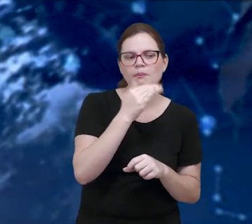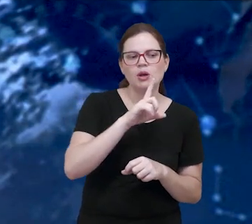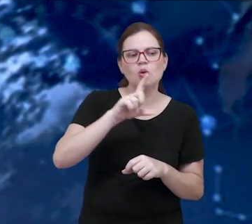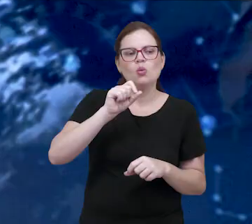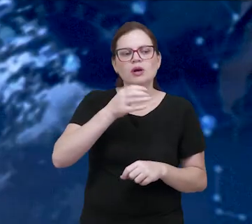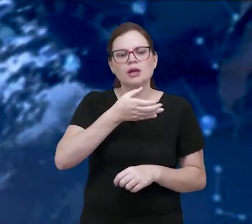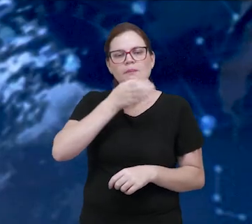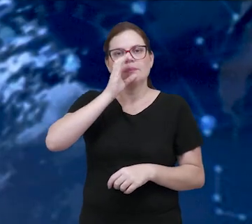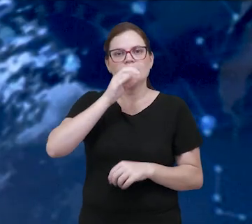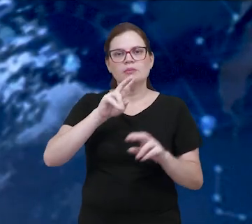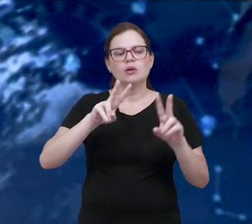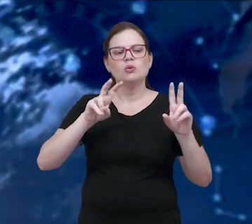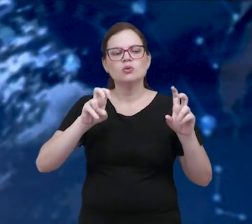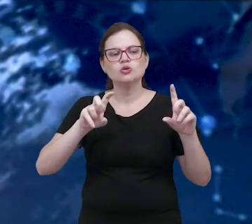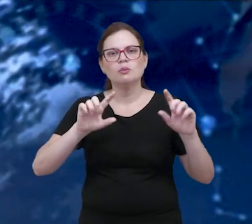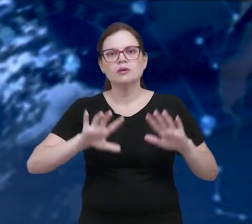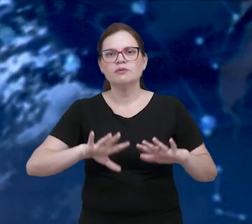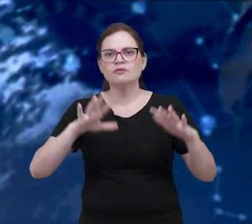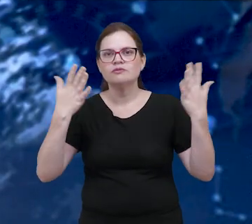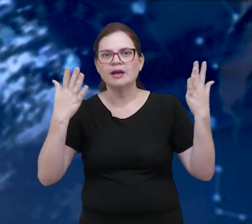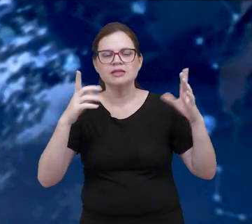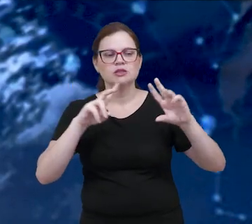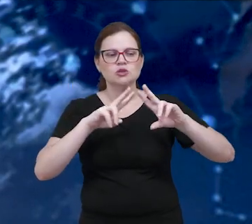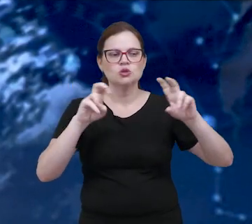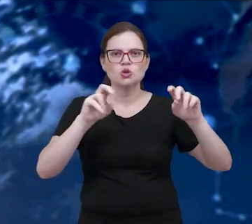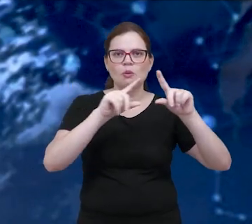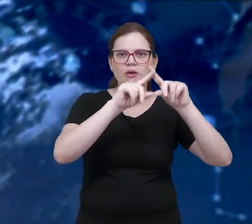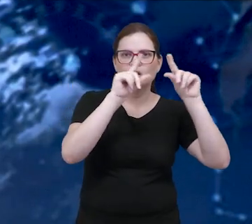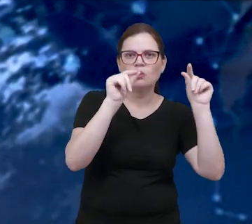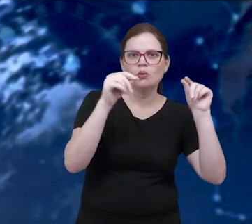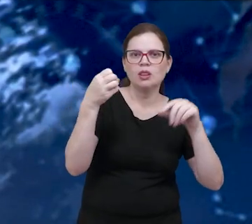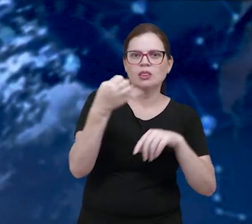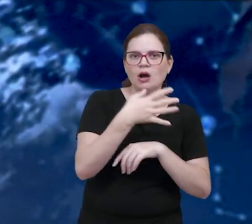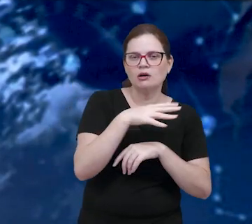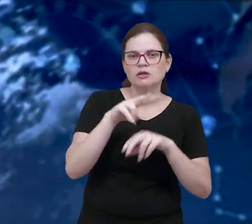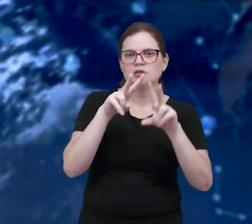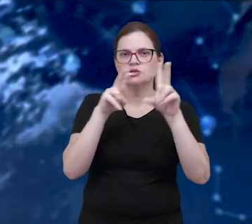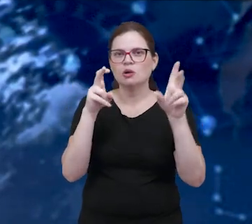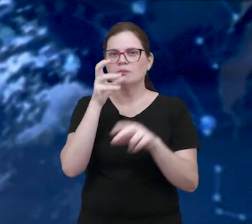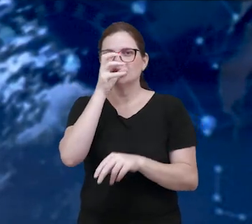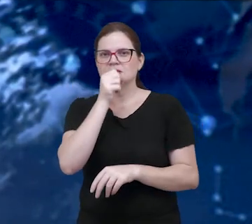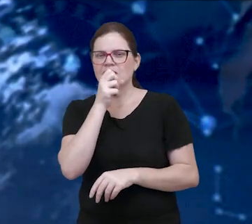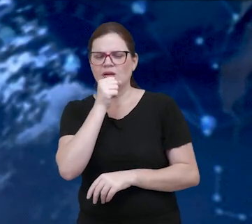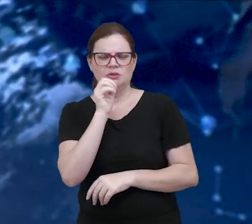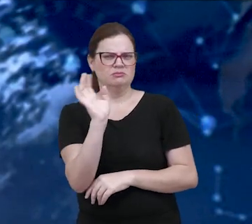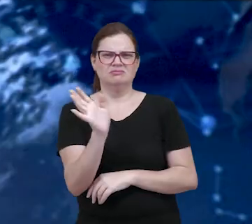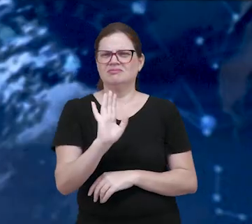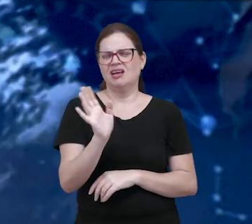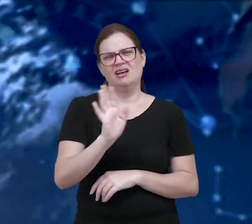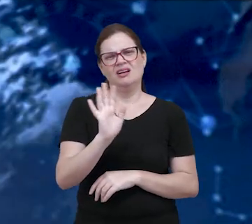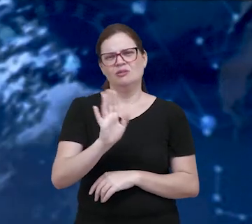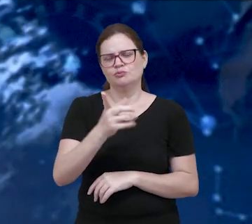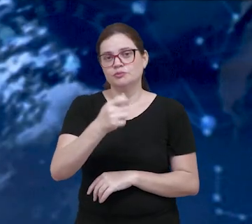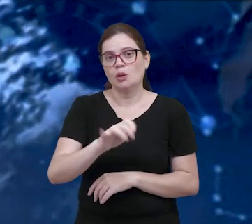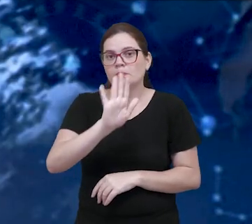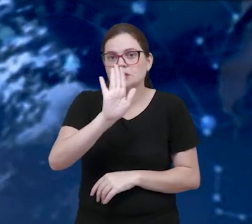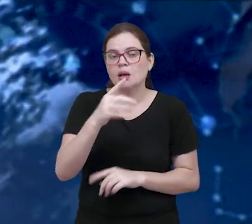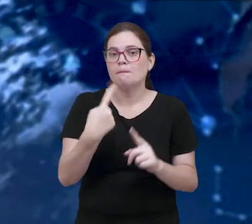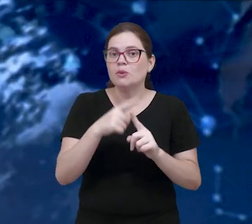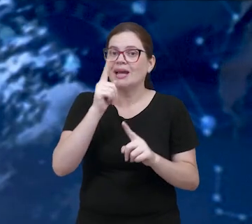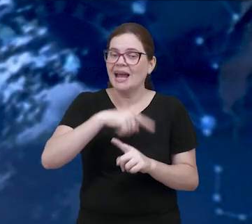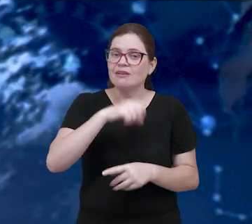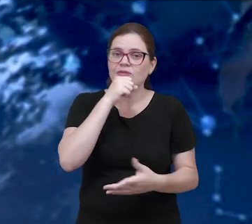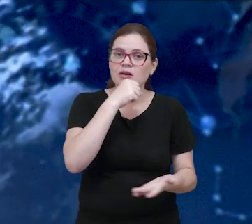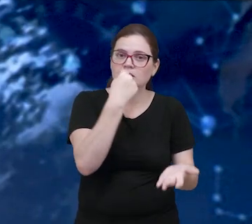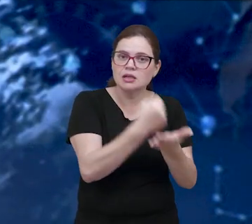causa do dia de festa, lua nova, ou do sábado, que são sombra das coisas futuras, mas